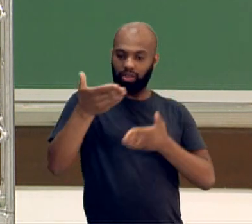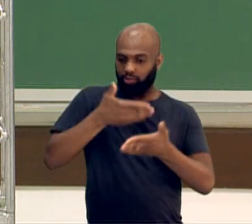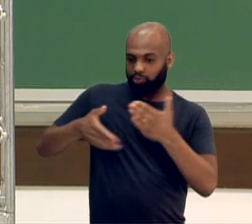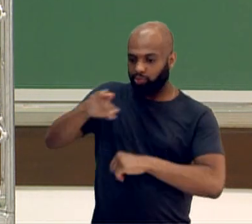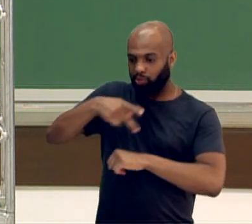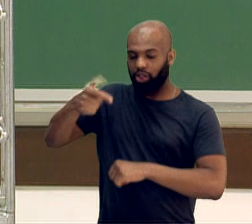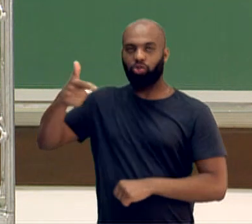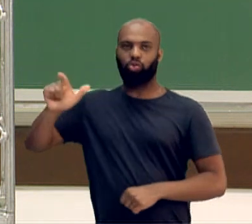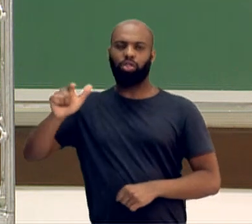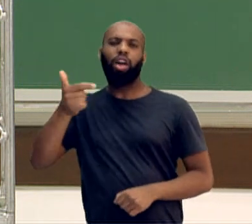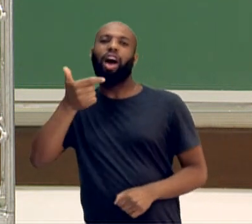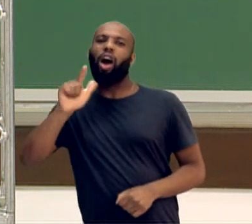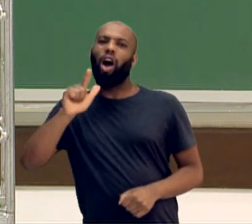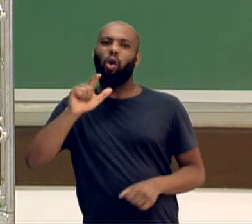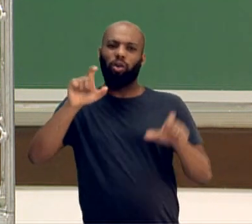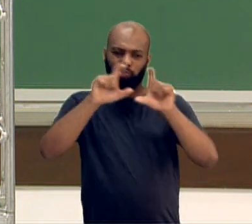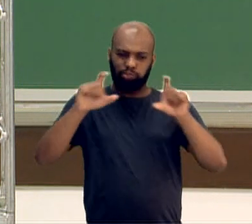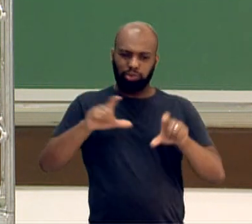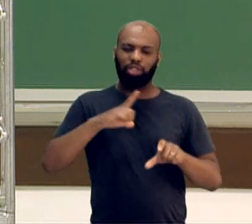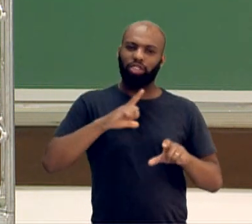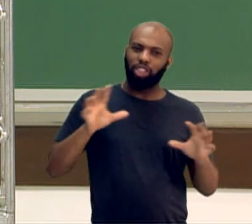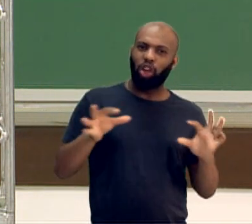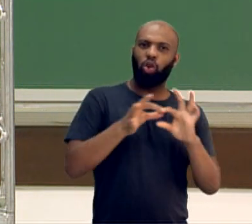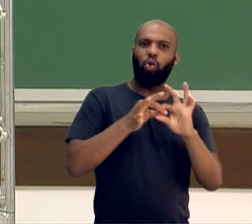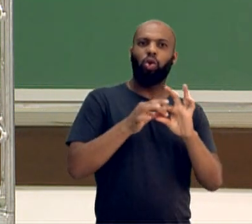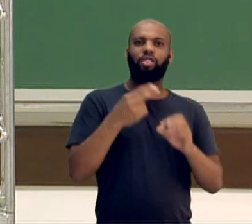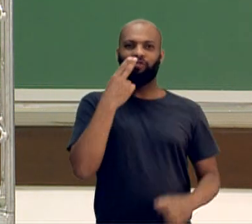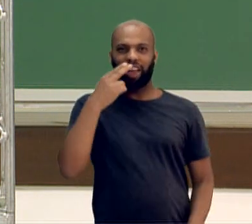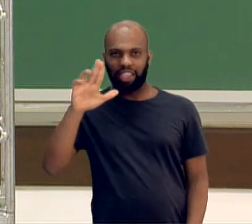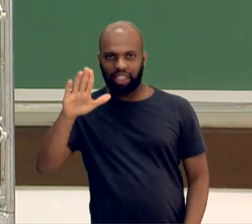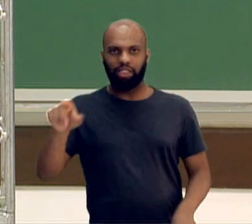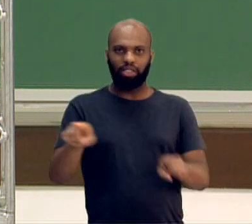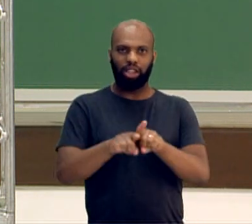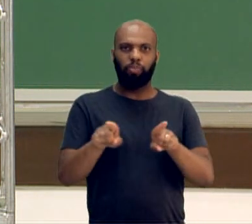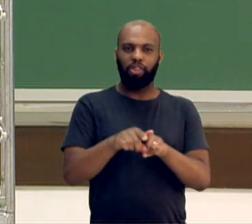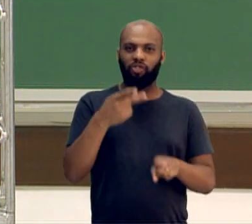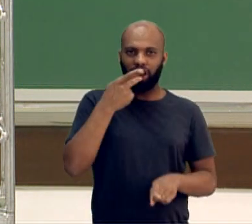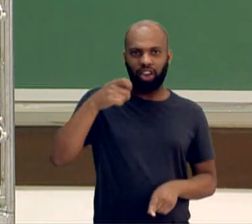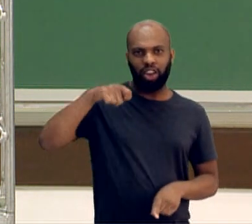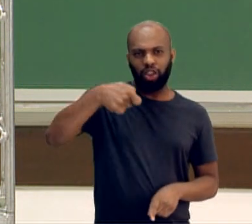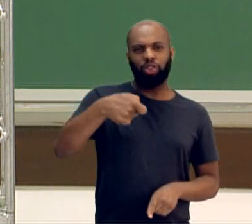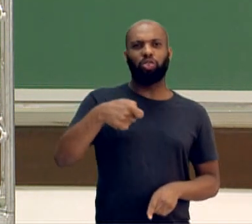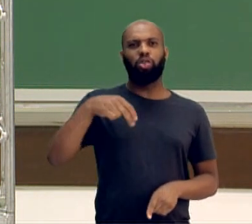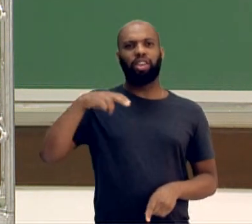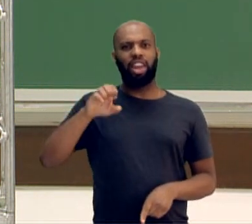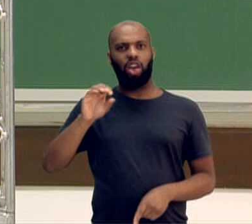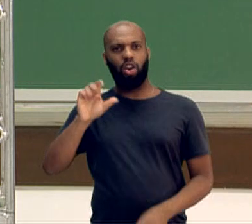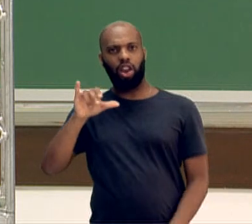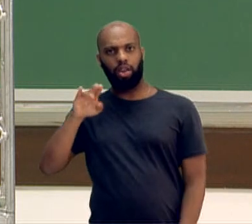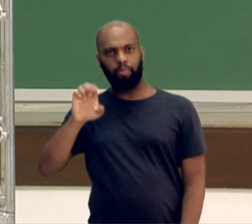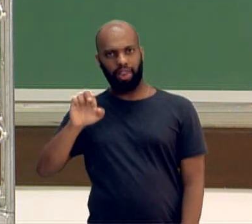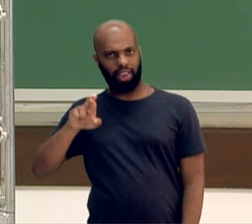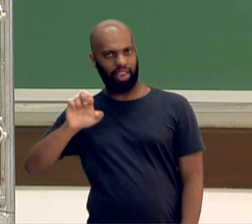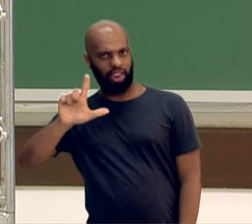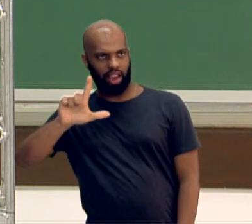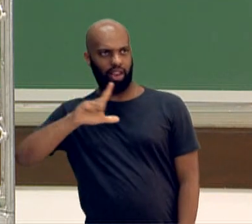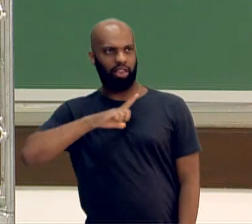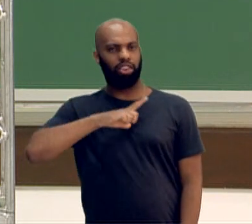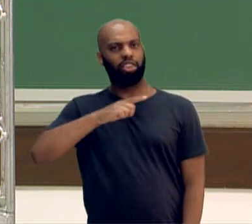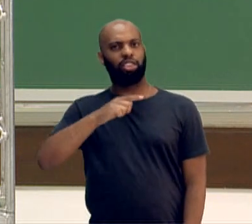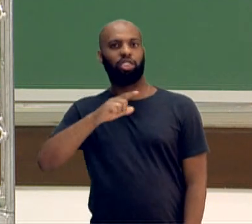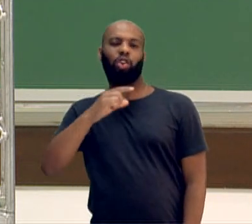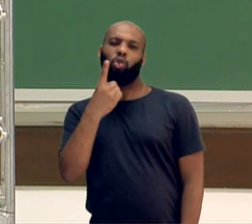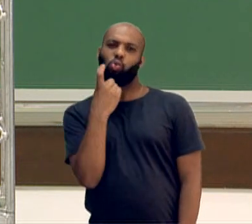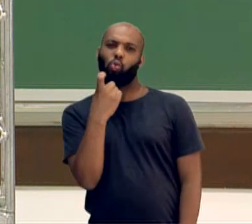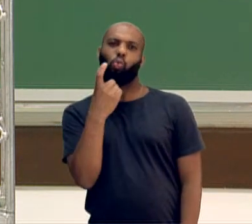outras eram comprometidas com o Estado nazista, fascista, neoliberal, liberal. Né? Quer dizer, tinha